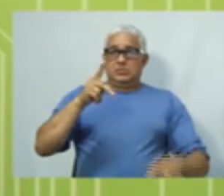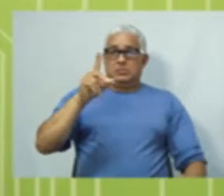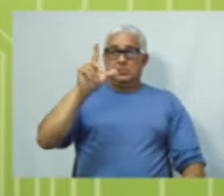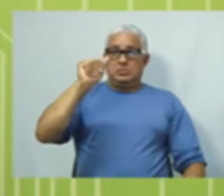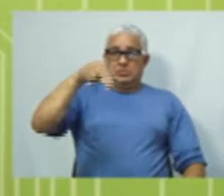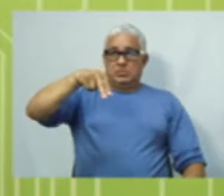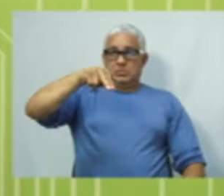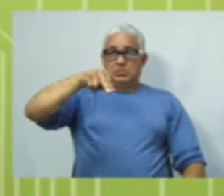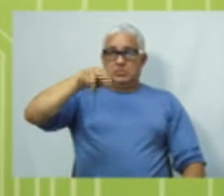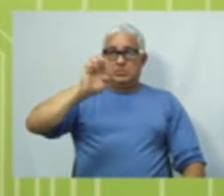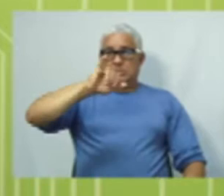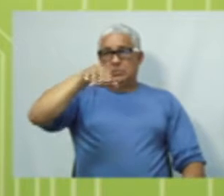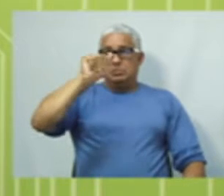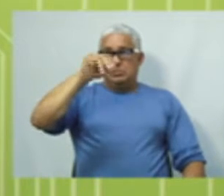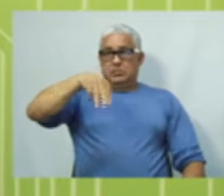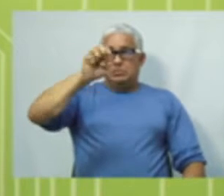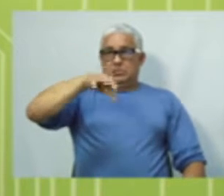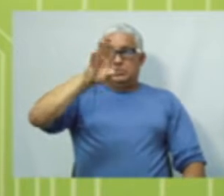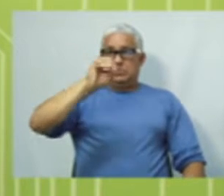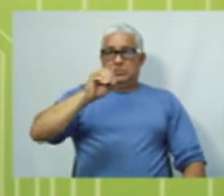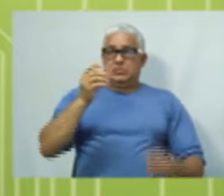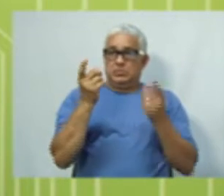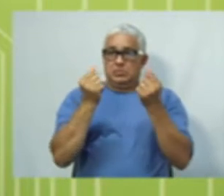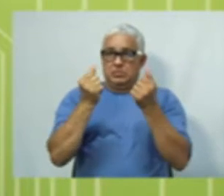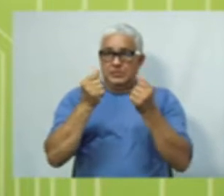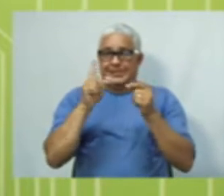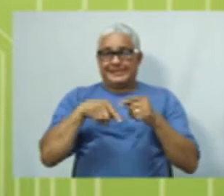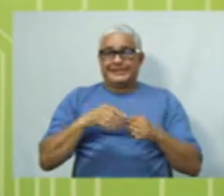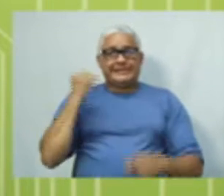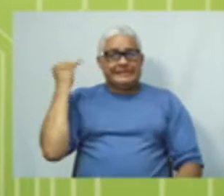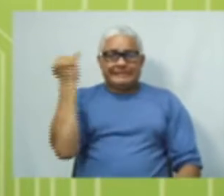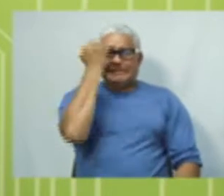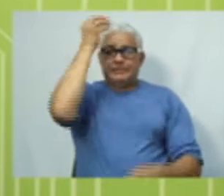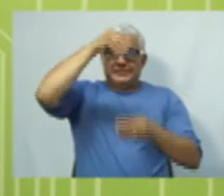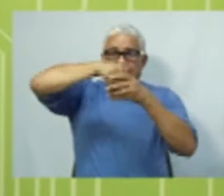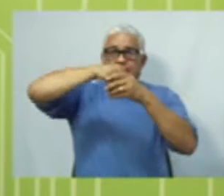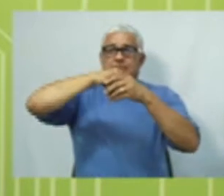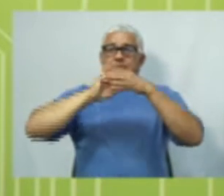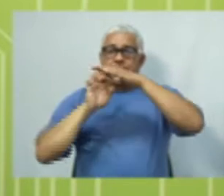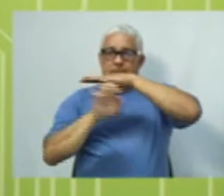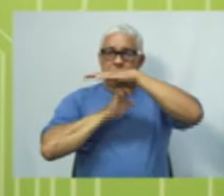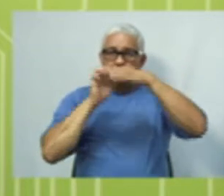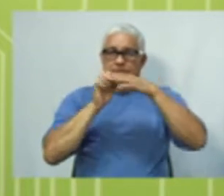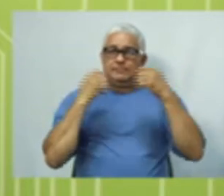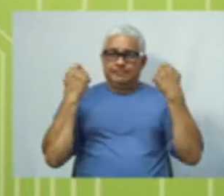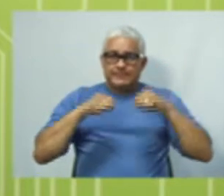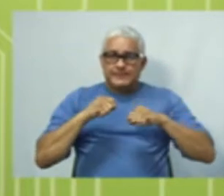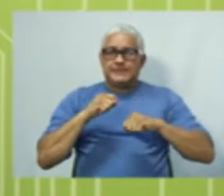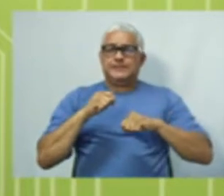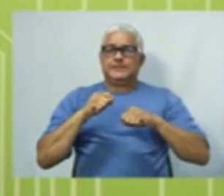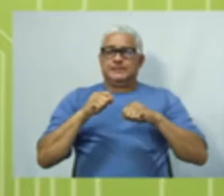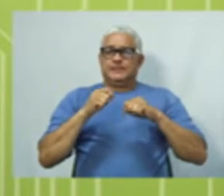eu falei para vocês, que é o sangue da organização. Sem ela, sem esse impulso, sem esse sangue ali